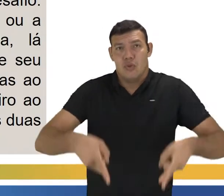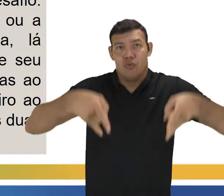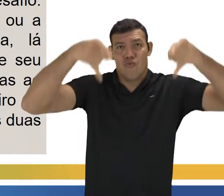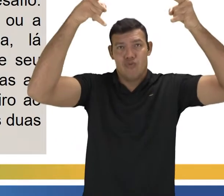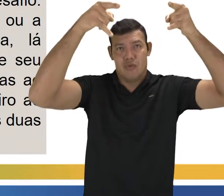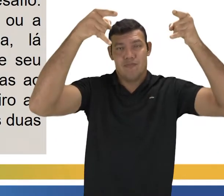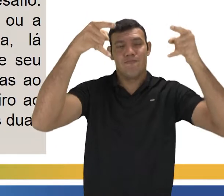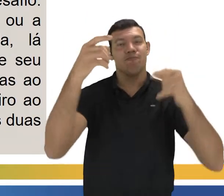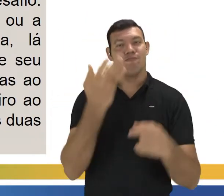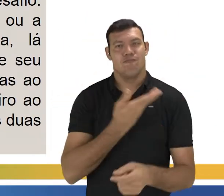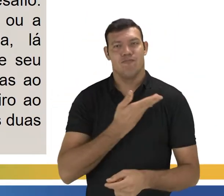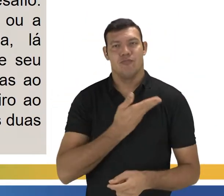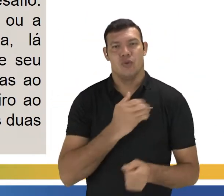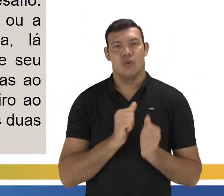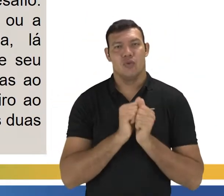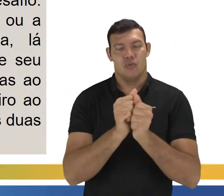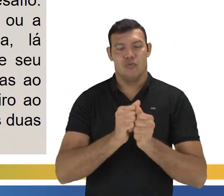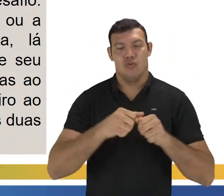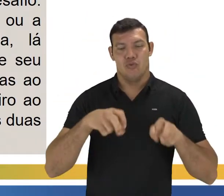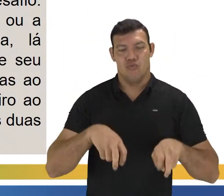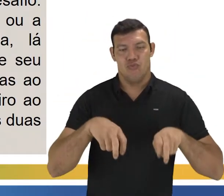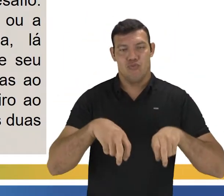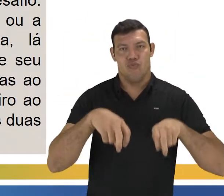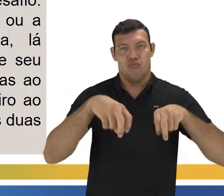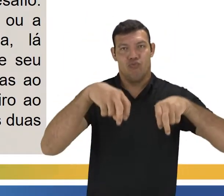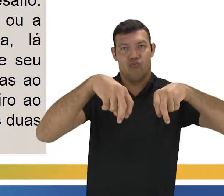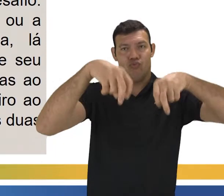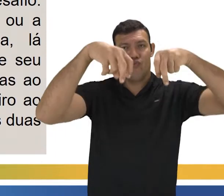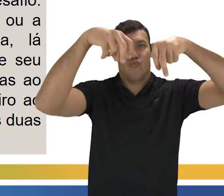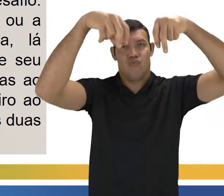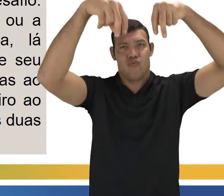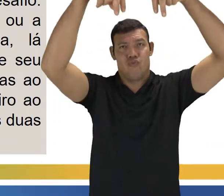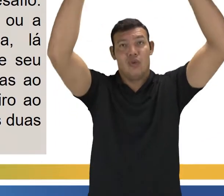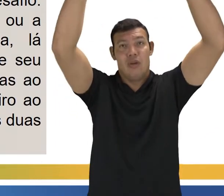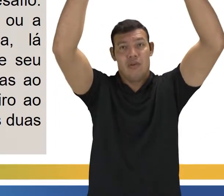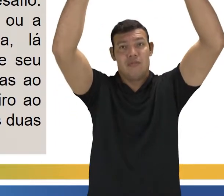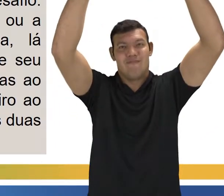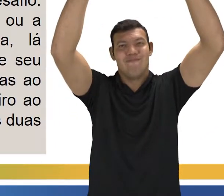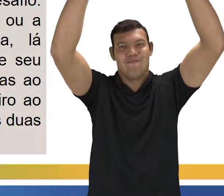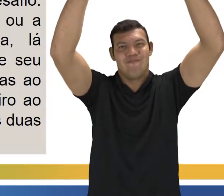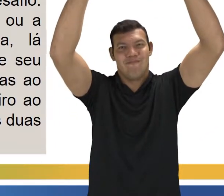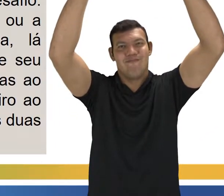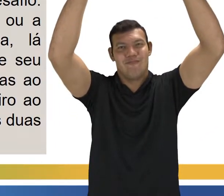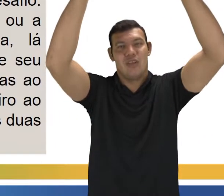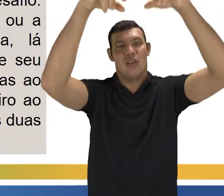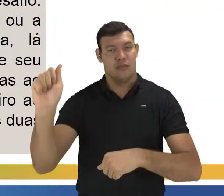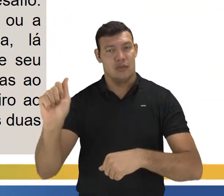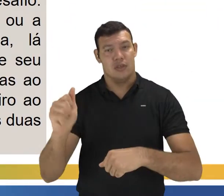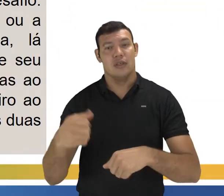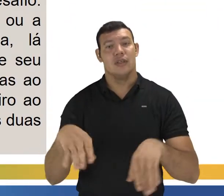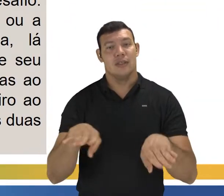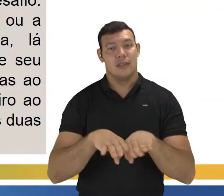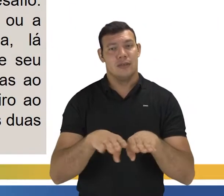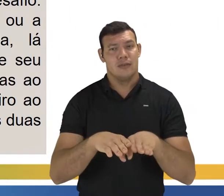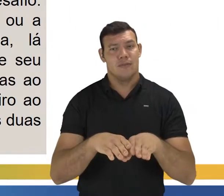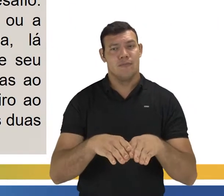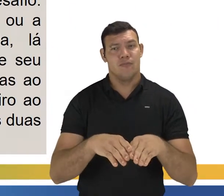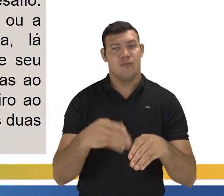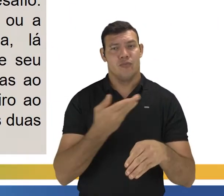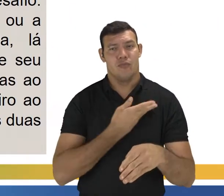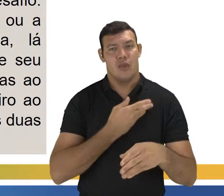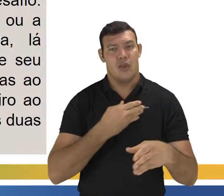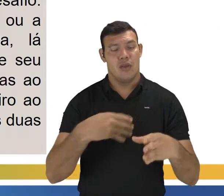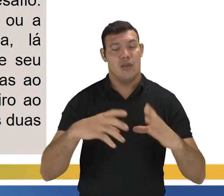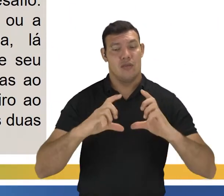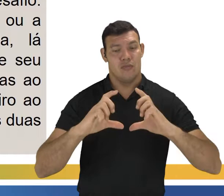você com a esfera de metal de 2 kg e o seu amigo com uma esfera de plástico de 1kg ambas